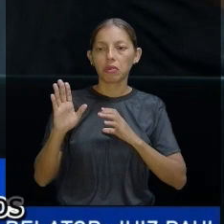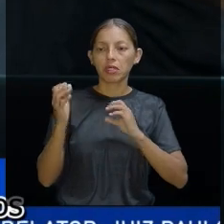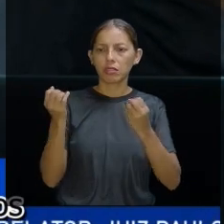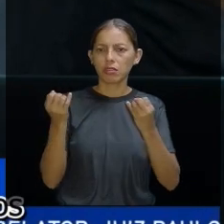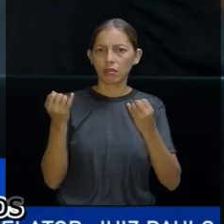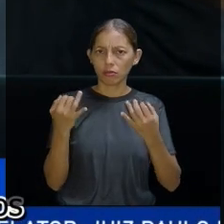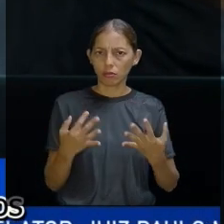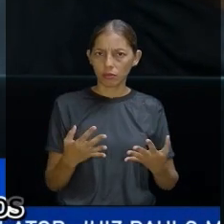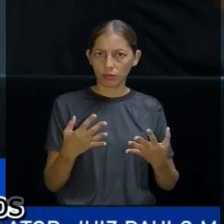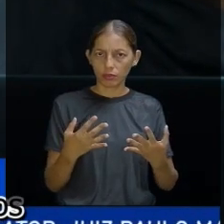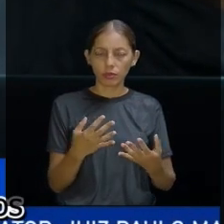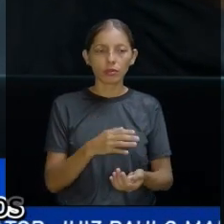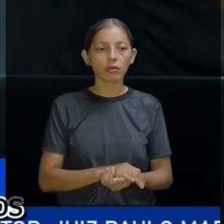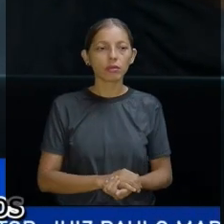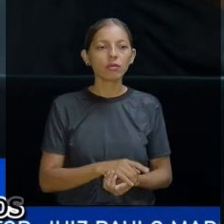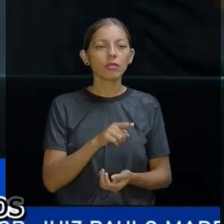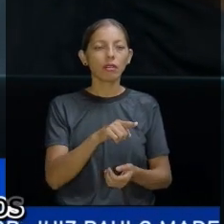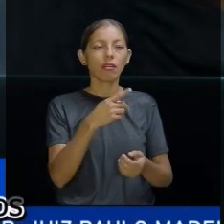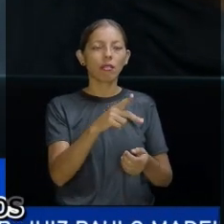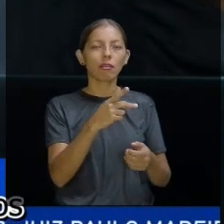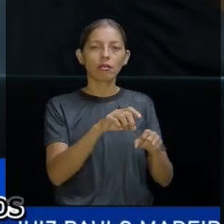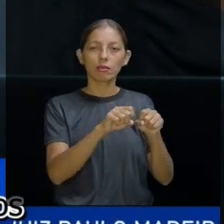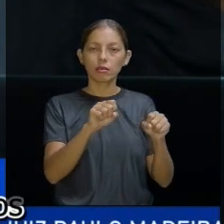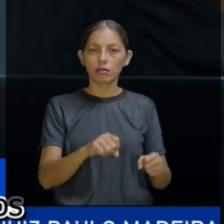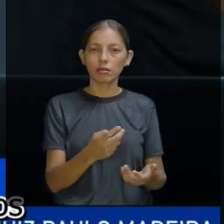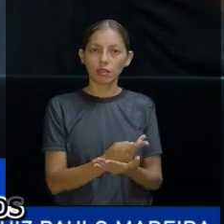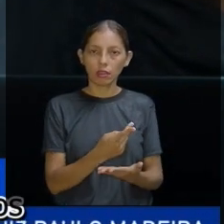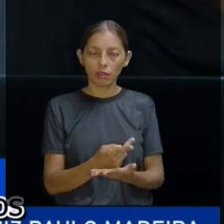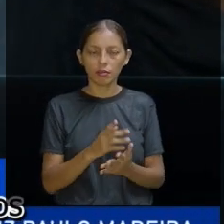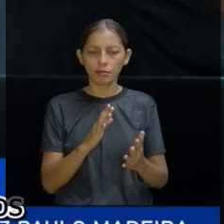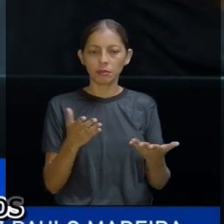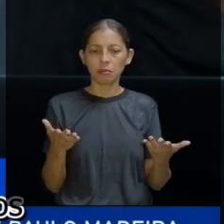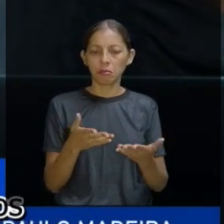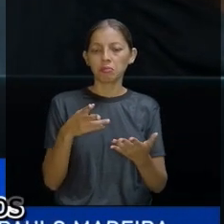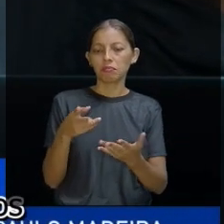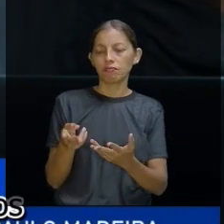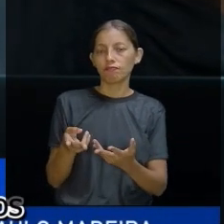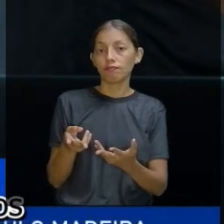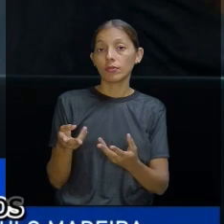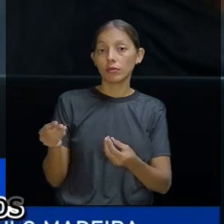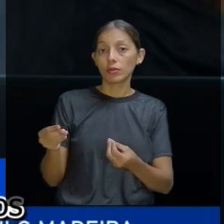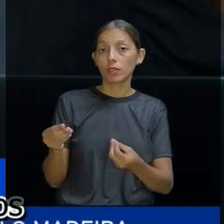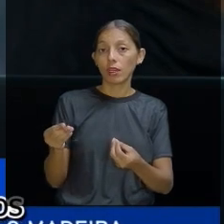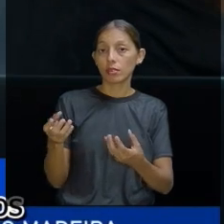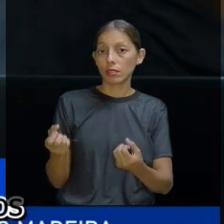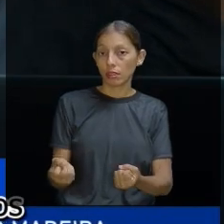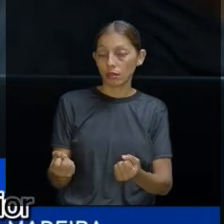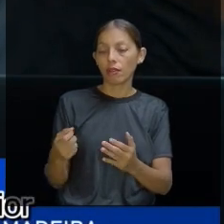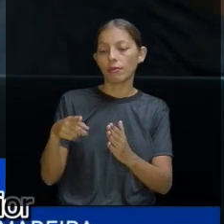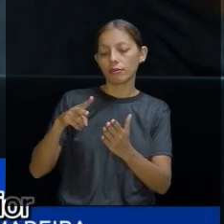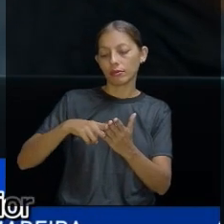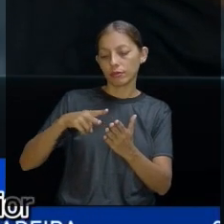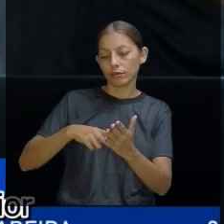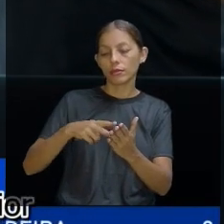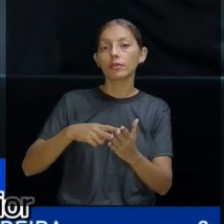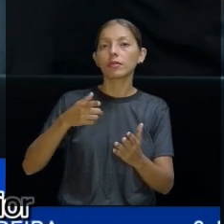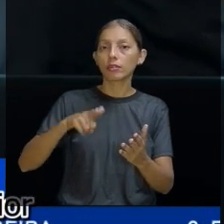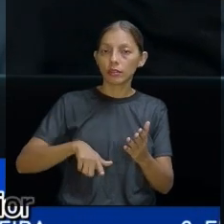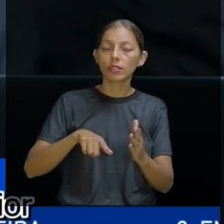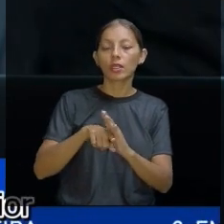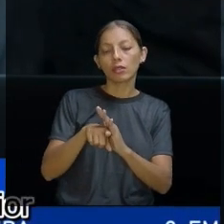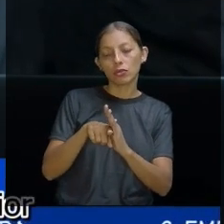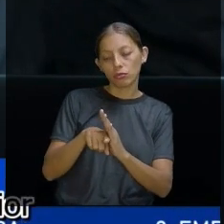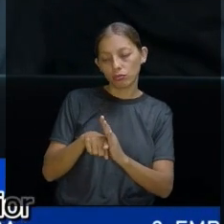a análise que foi tratada nos aclaratórios anteriores, elas já até serviriam para que ele ingressasse com